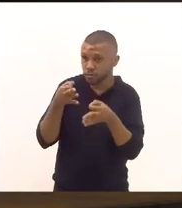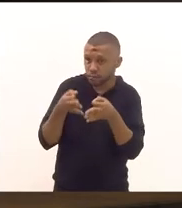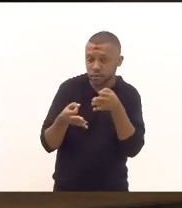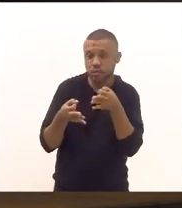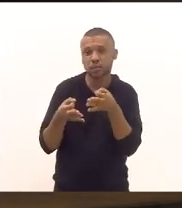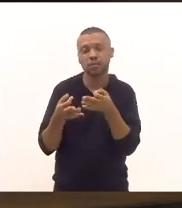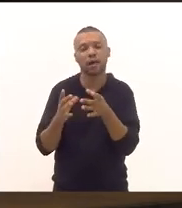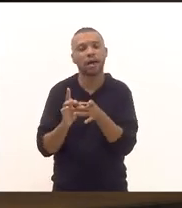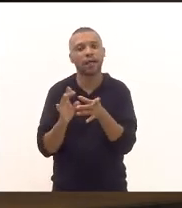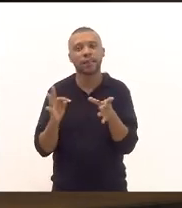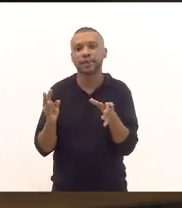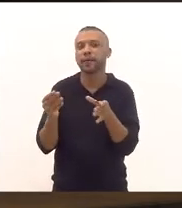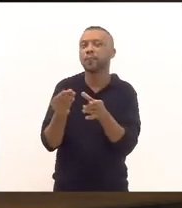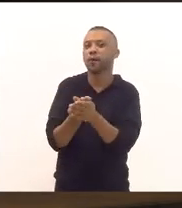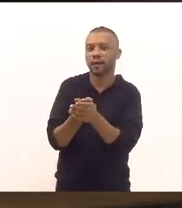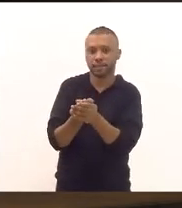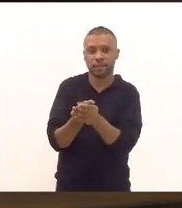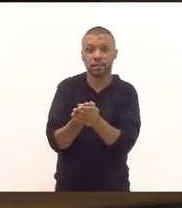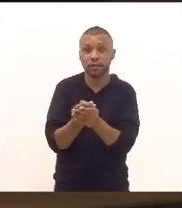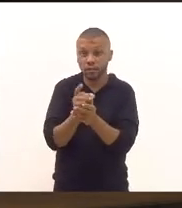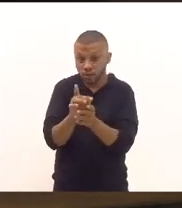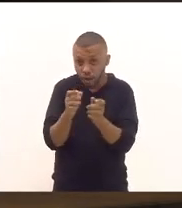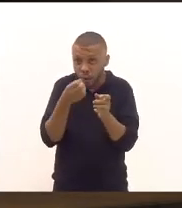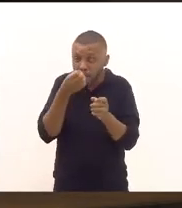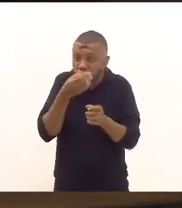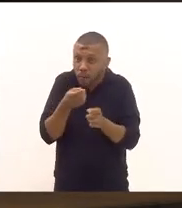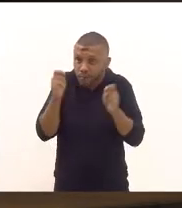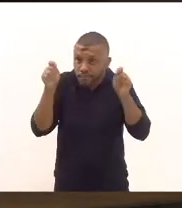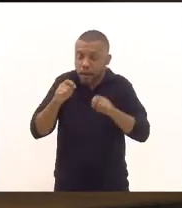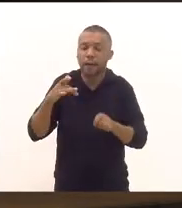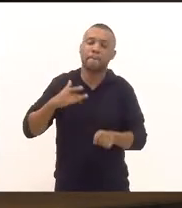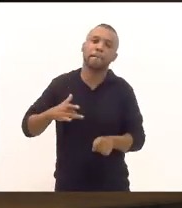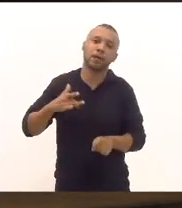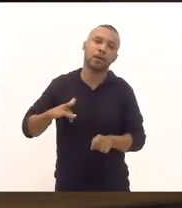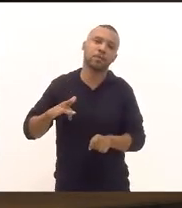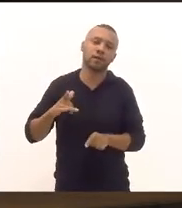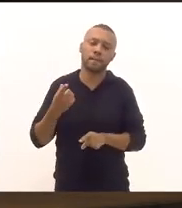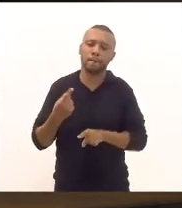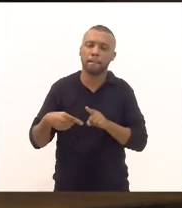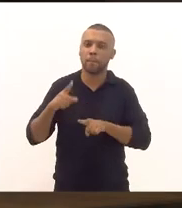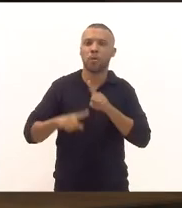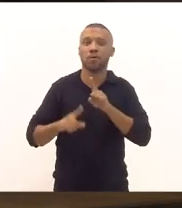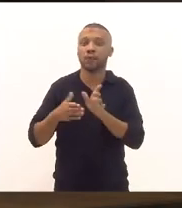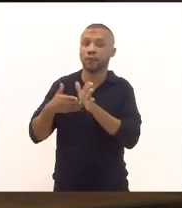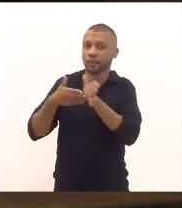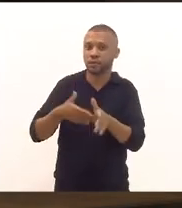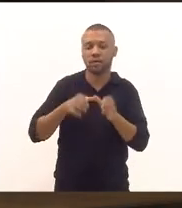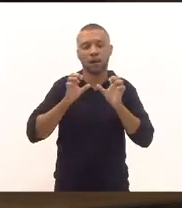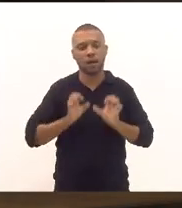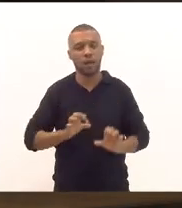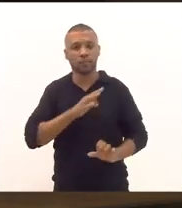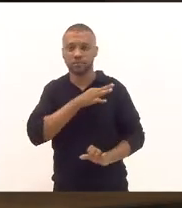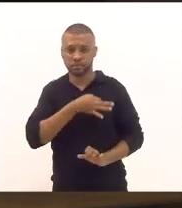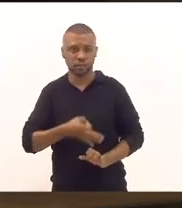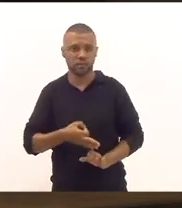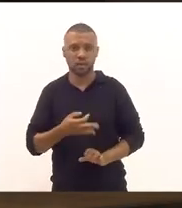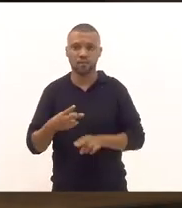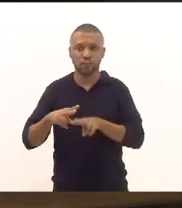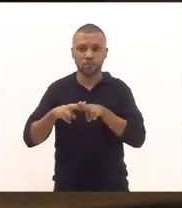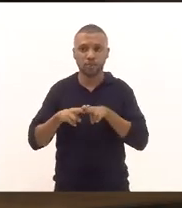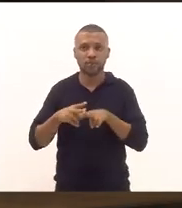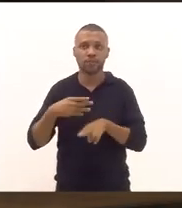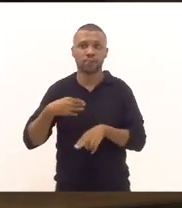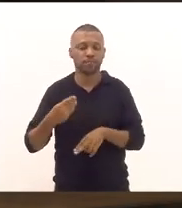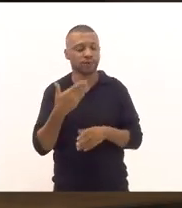pela democracia só vale a pena prosperar pelo caminho da ética e da dignidade por